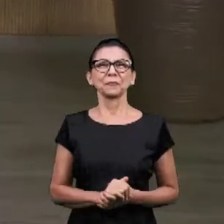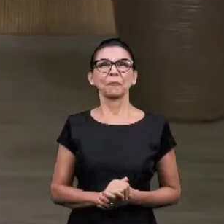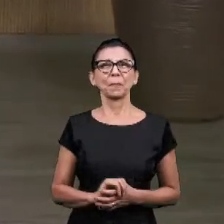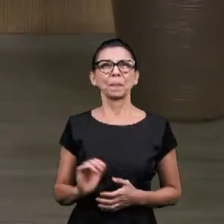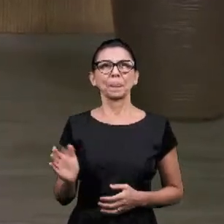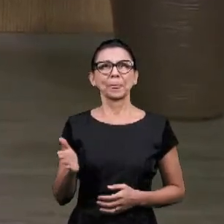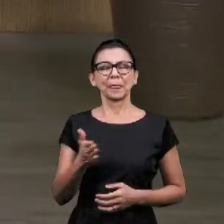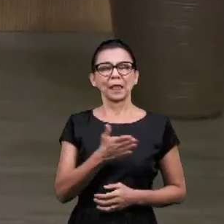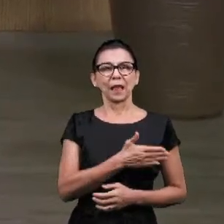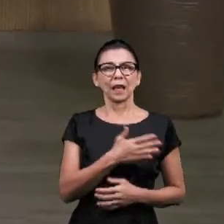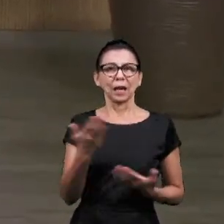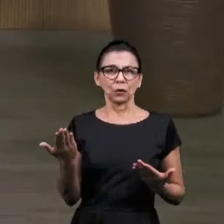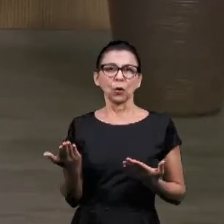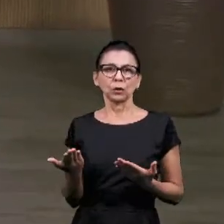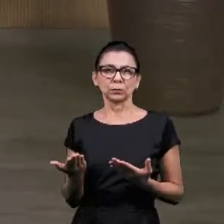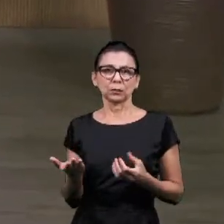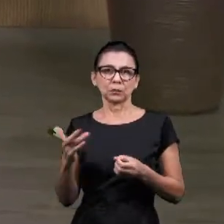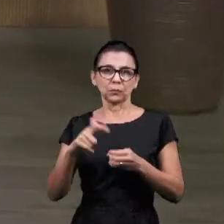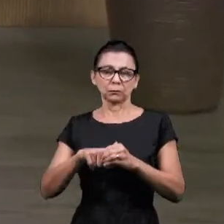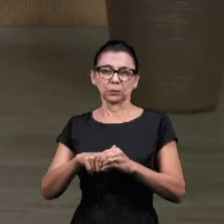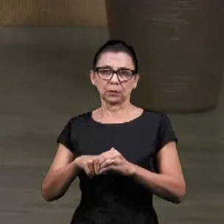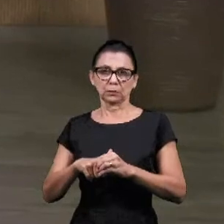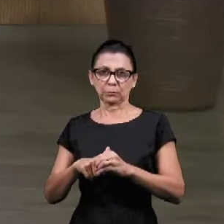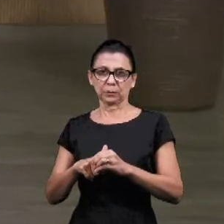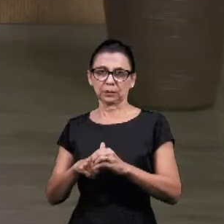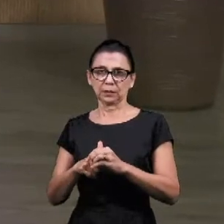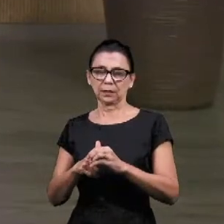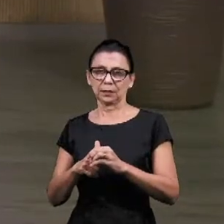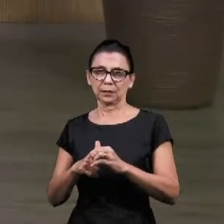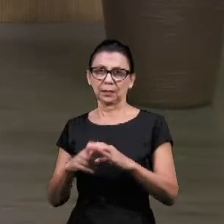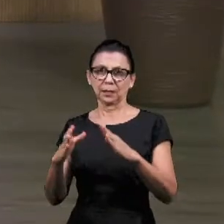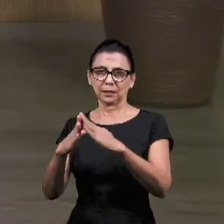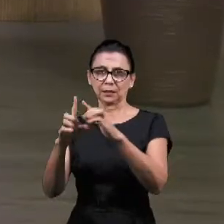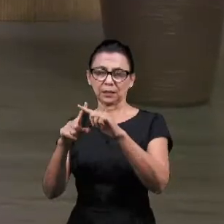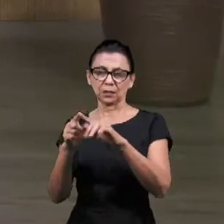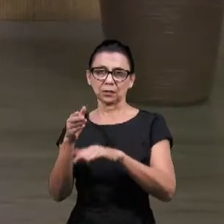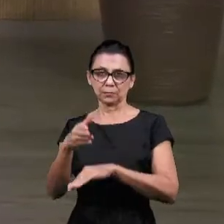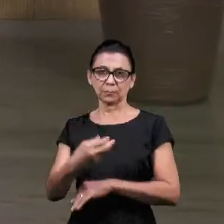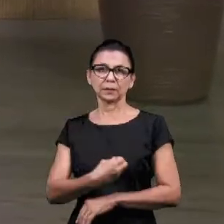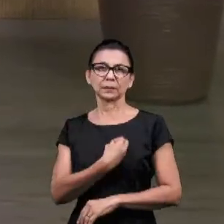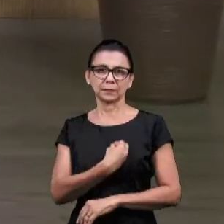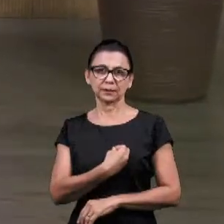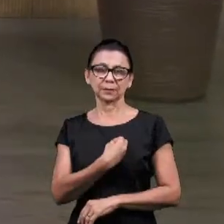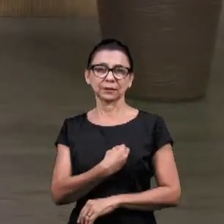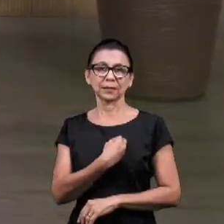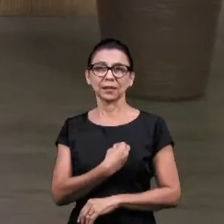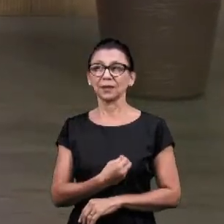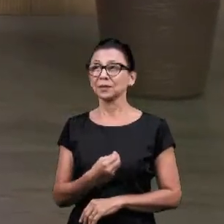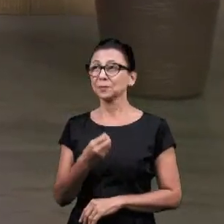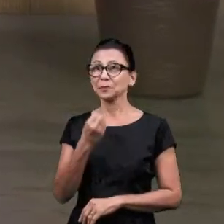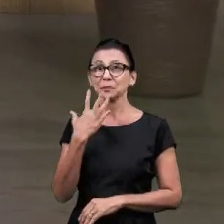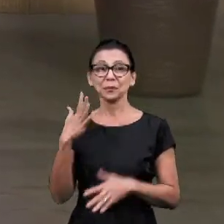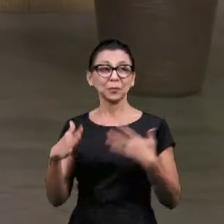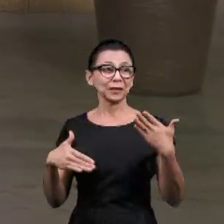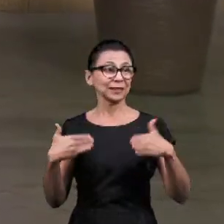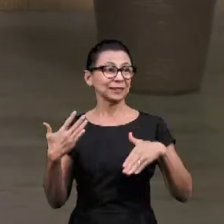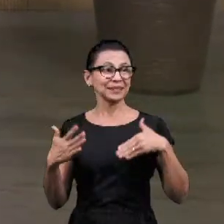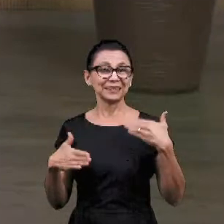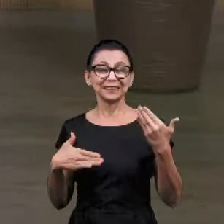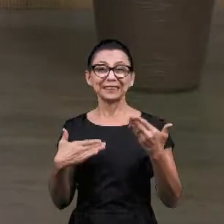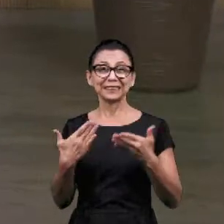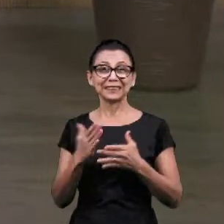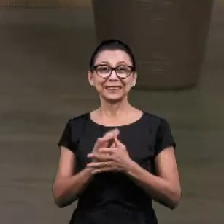Agora voltamos ao presencial, a alegria dos irmãos, né? Lá na igreja tem um jardim grande ali na